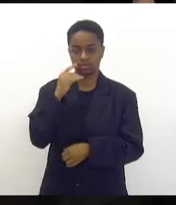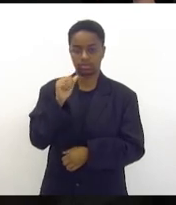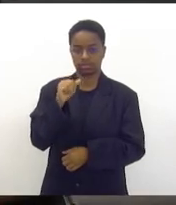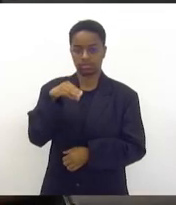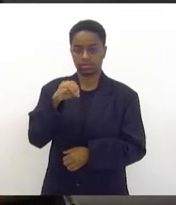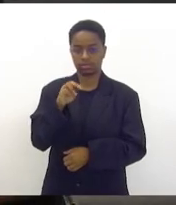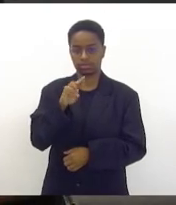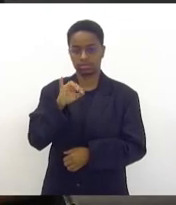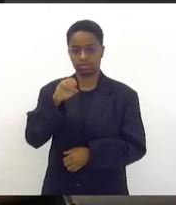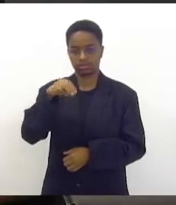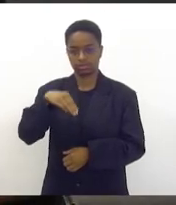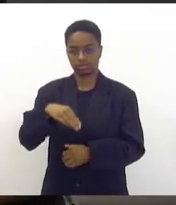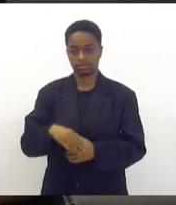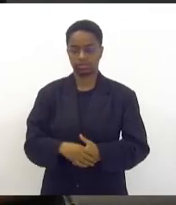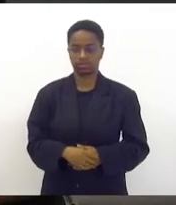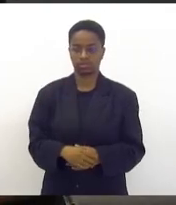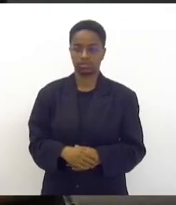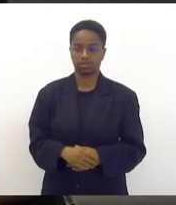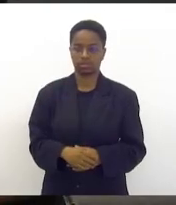Amorim.